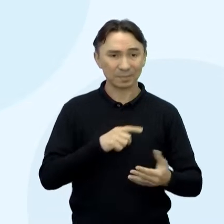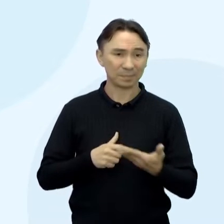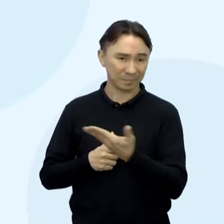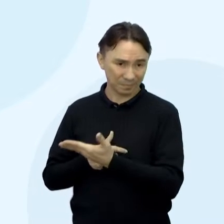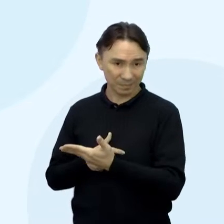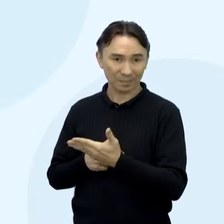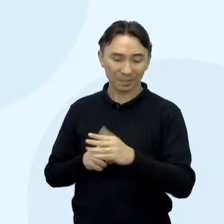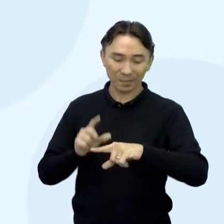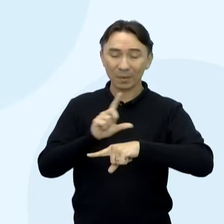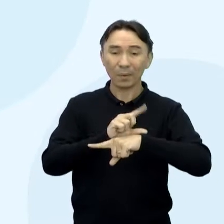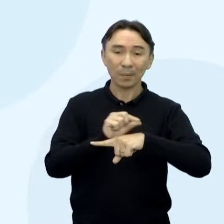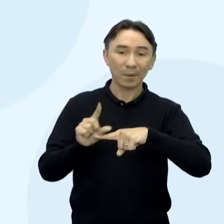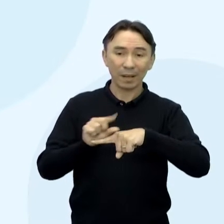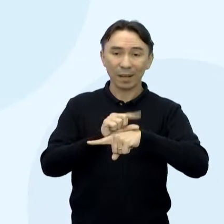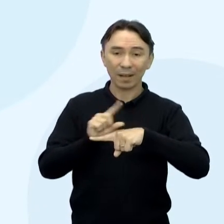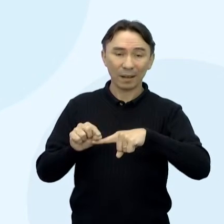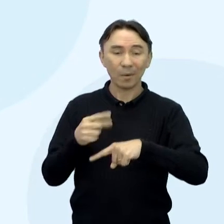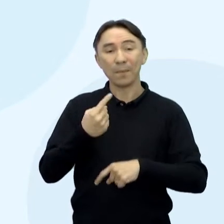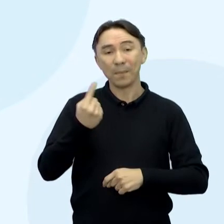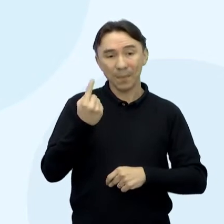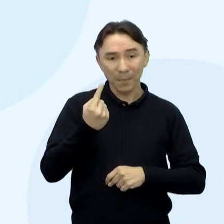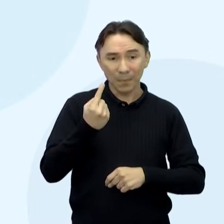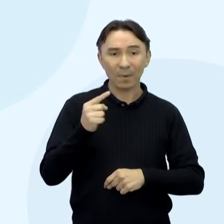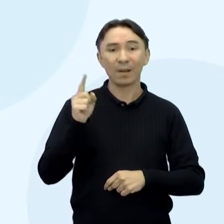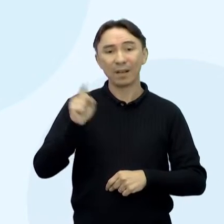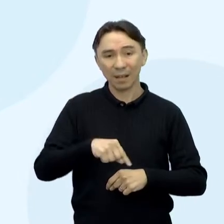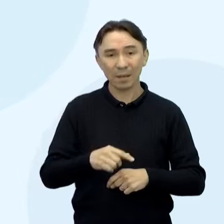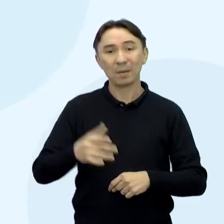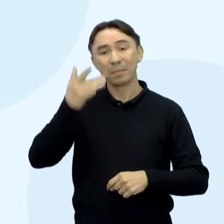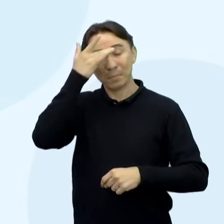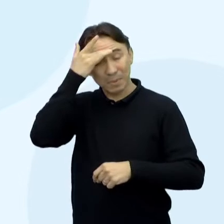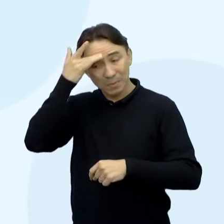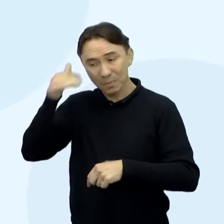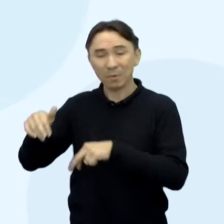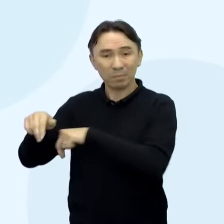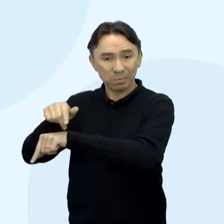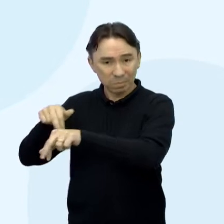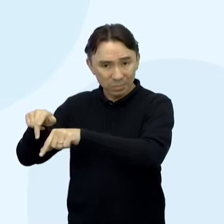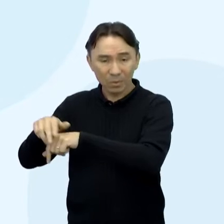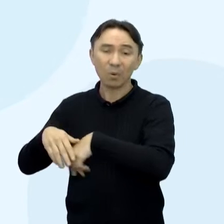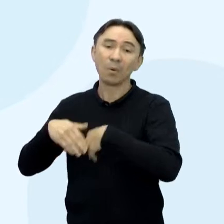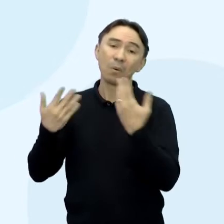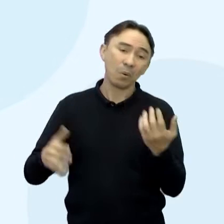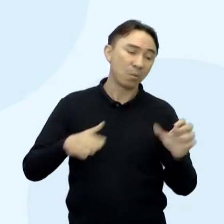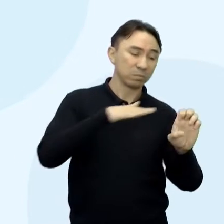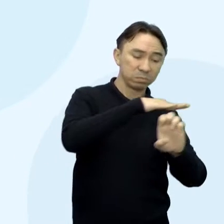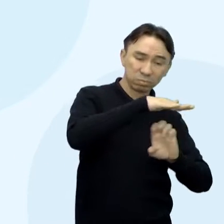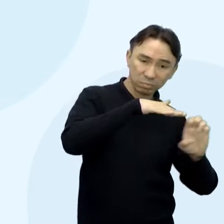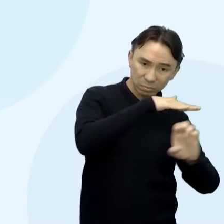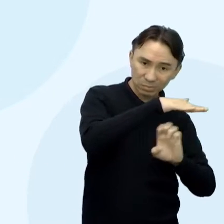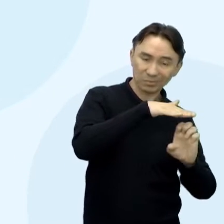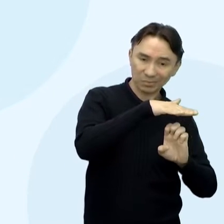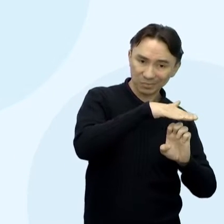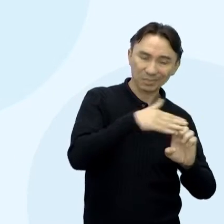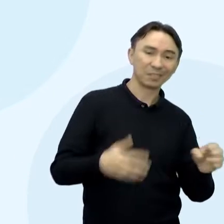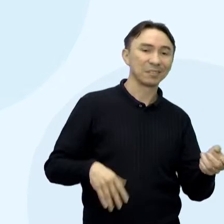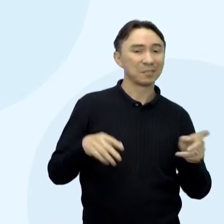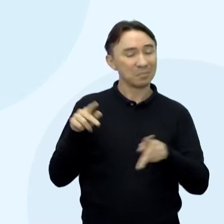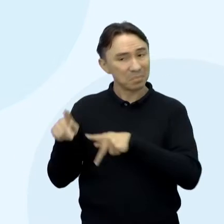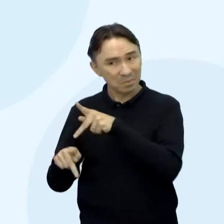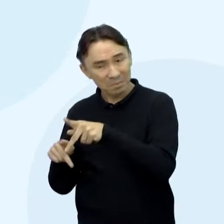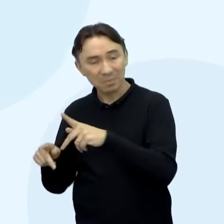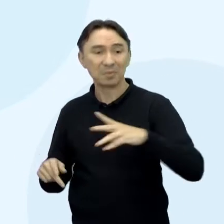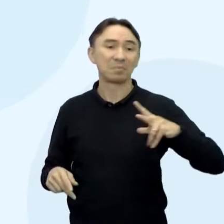à observância desta lei as pessoas físicas ou jurídicas de direito público ou privado,